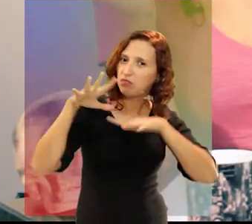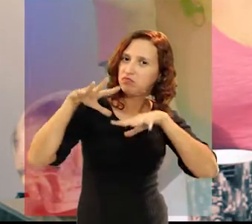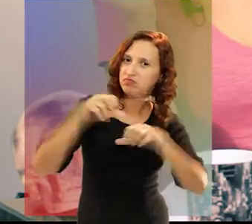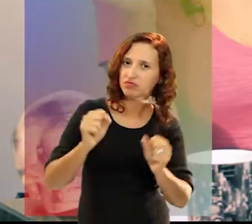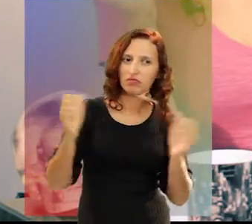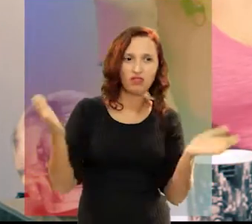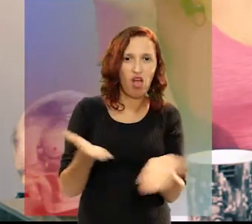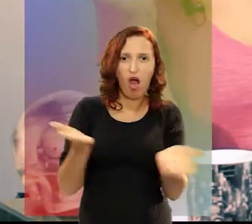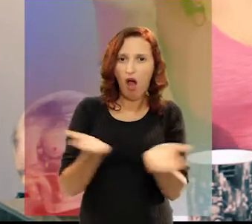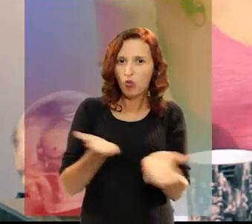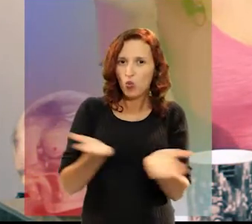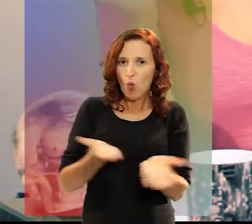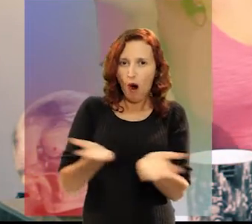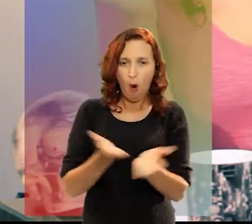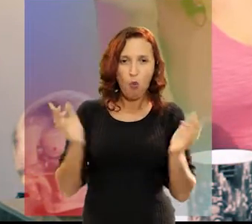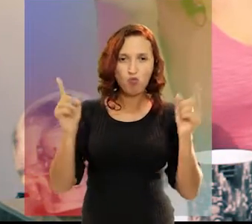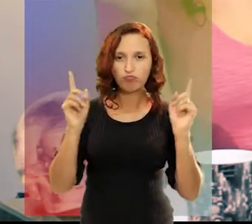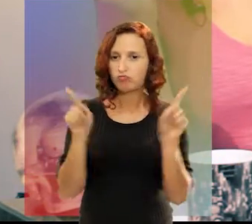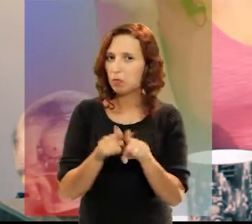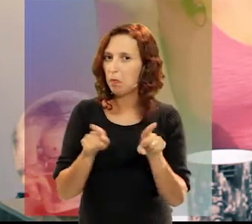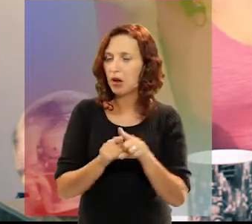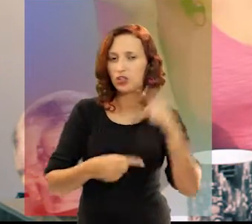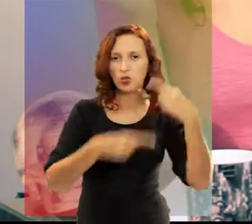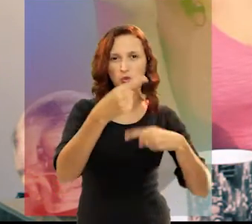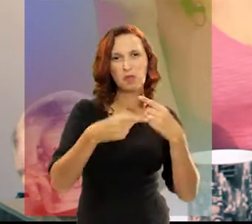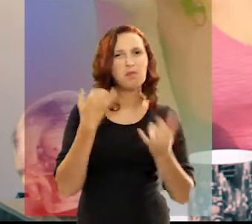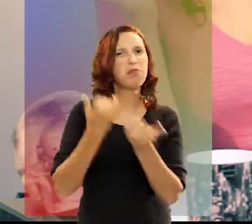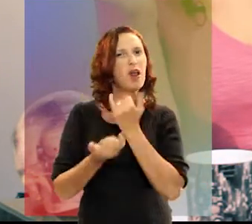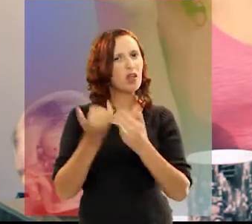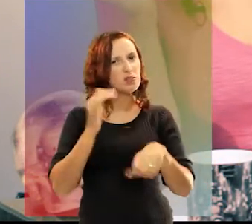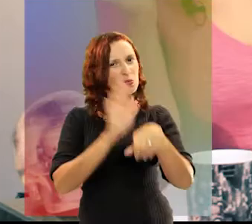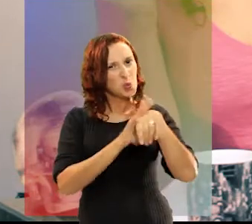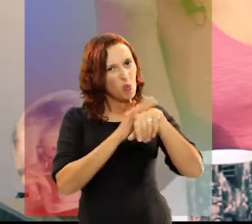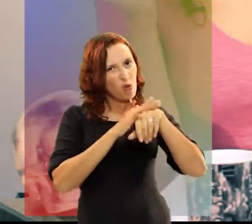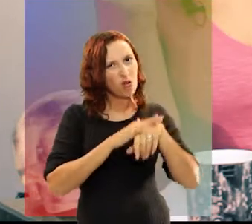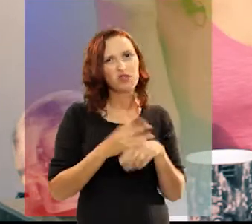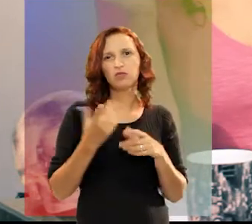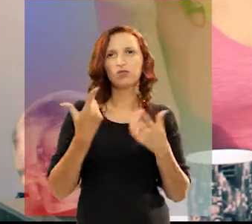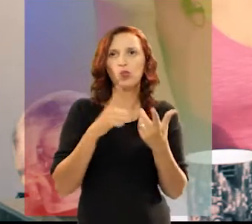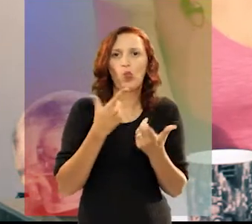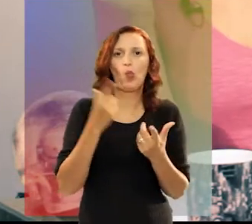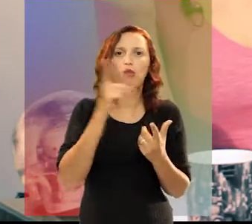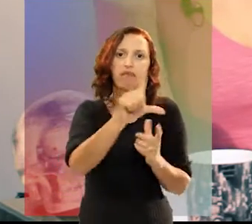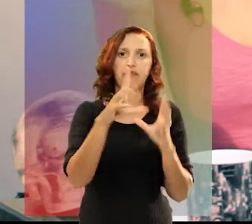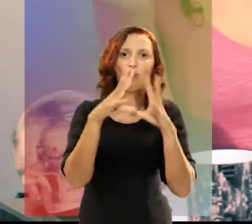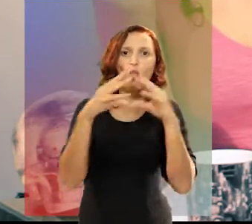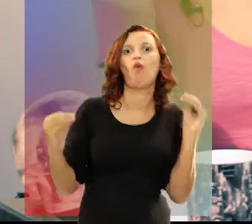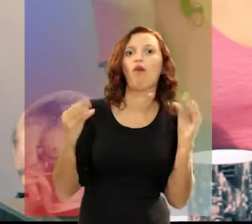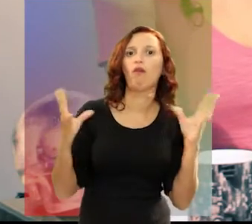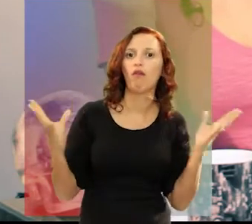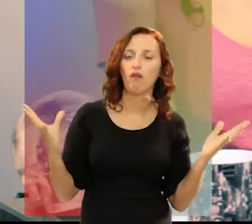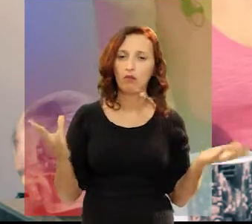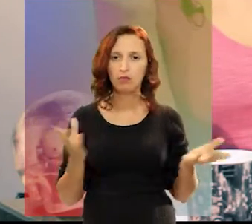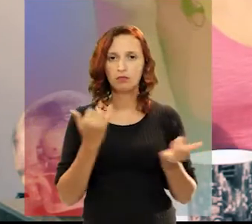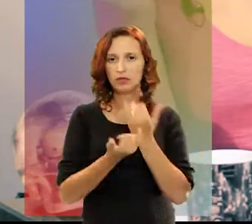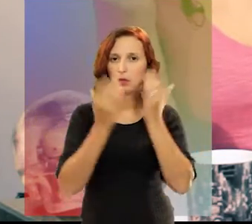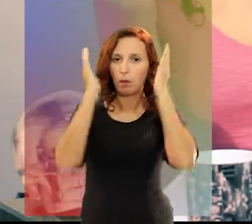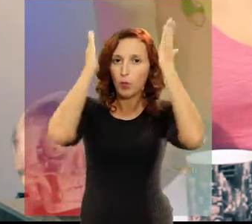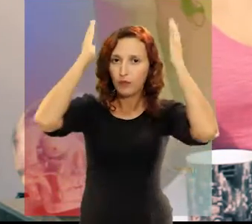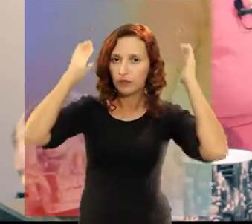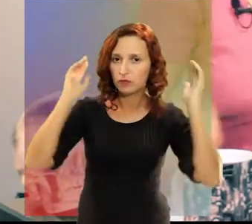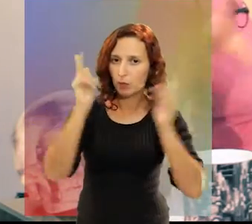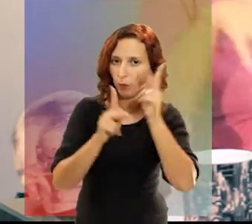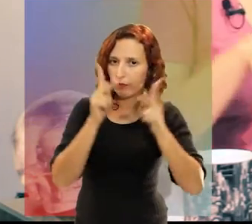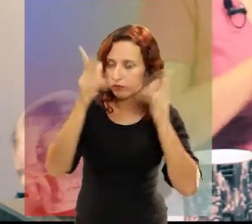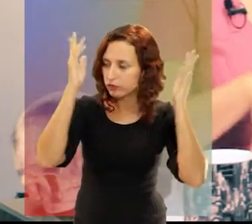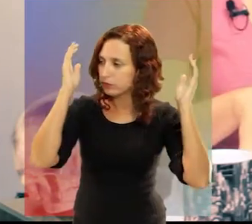e em 2016, 2015 você ouve de novo essa história. É tipo uma doença que a gente tem, sabe? A gente não consegue curar essa burrice nossa,